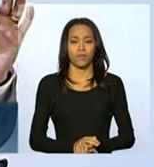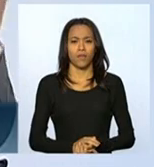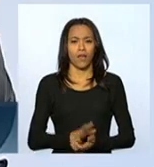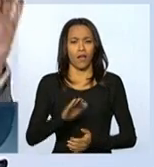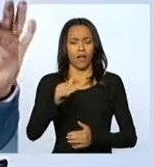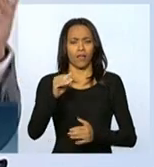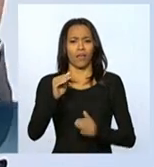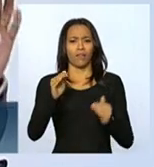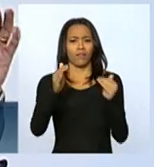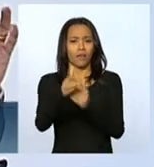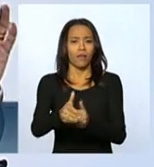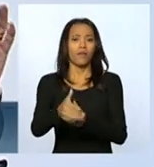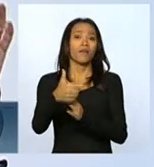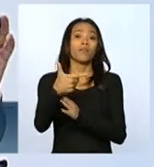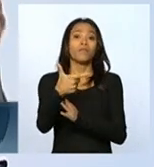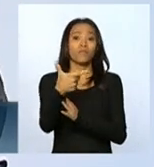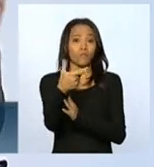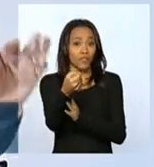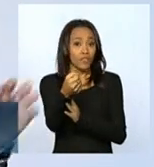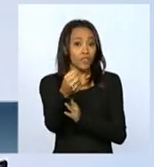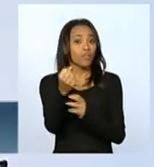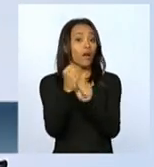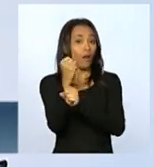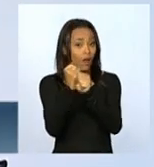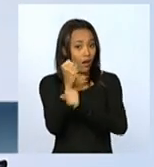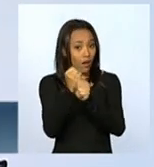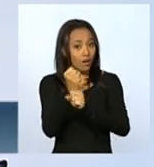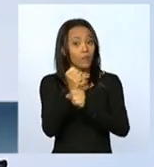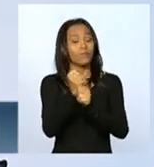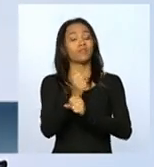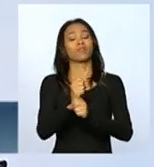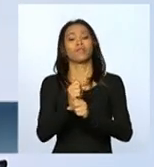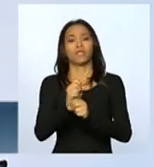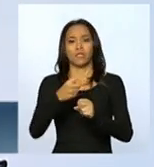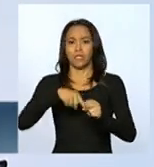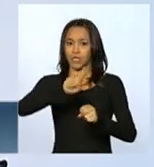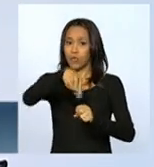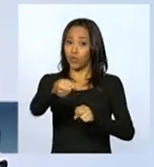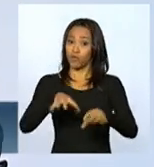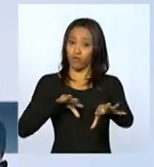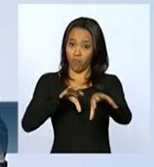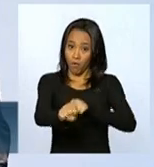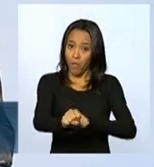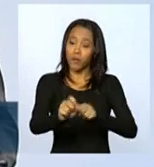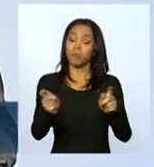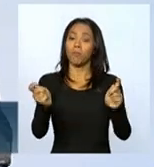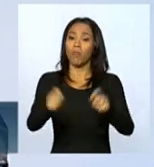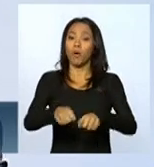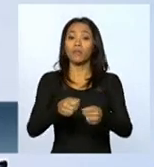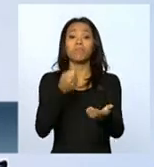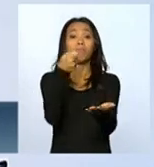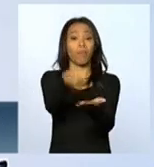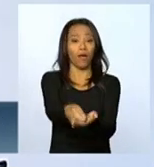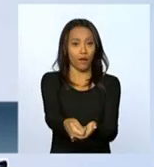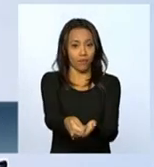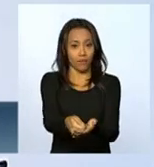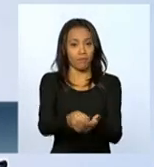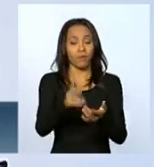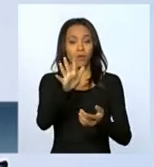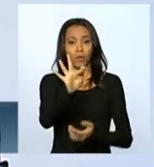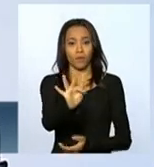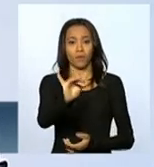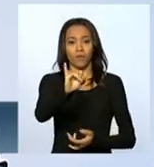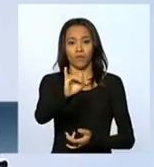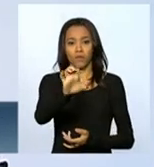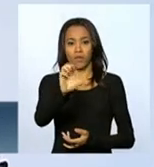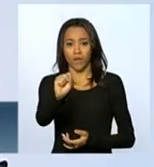20 anos para o seu curso depois de formados pelo FIES? Qual é o país